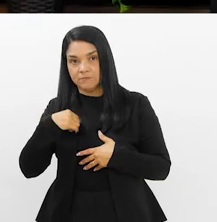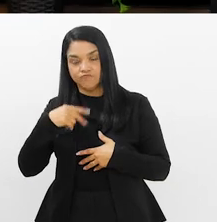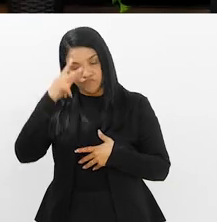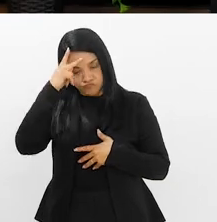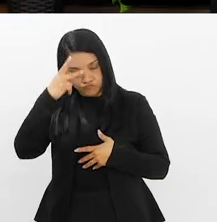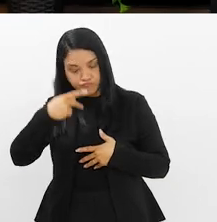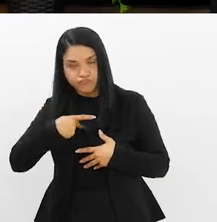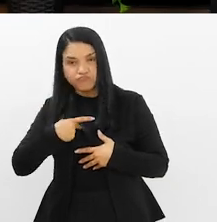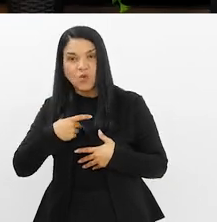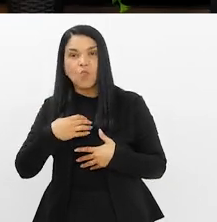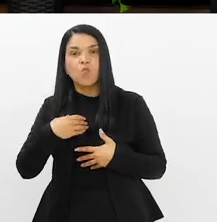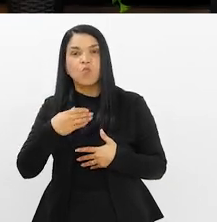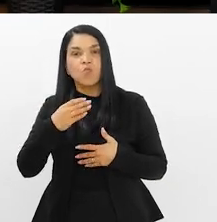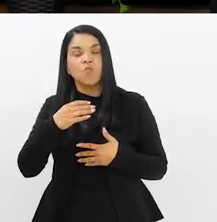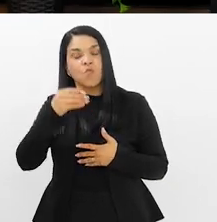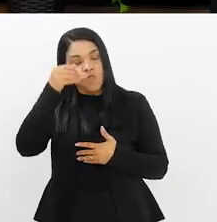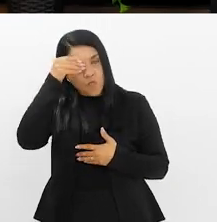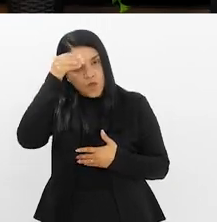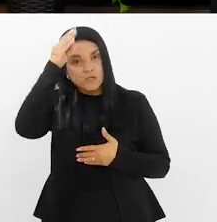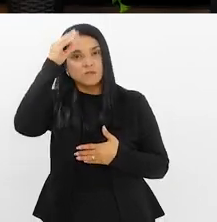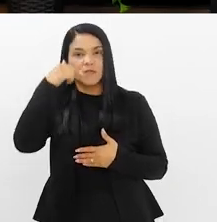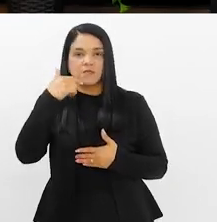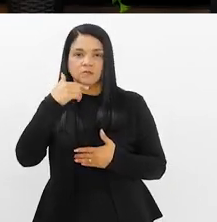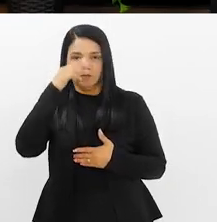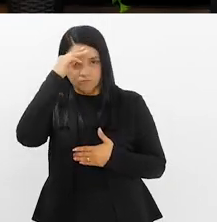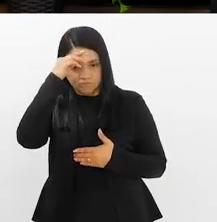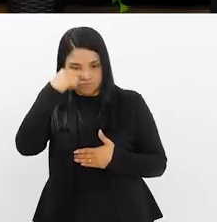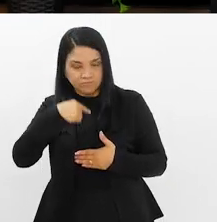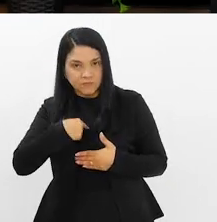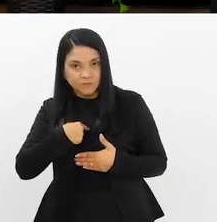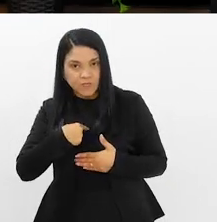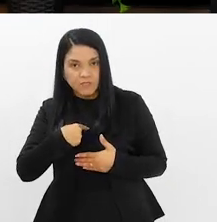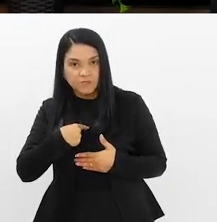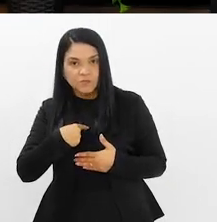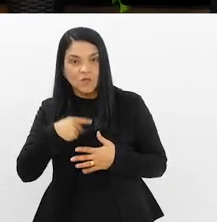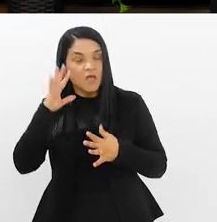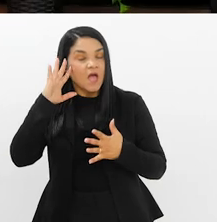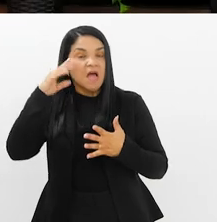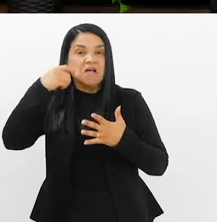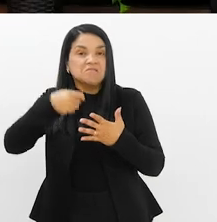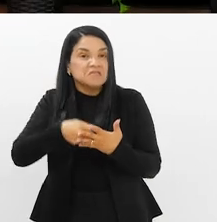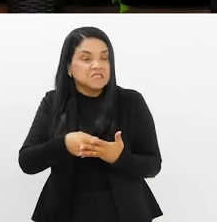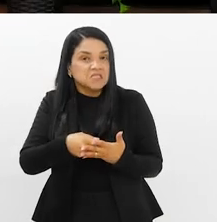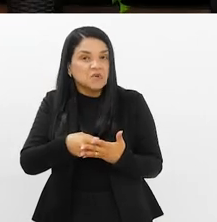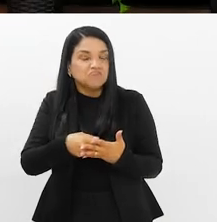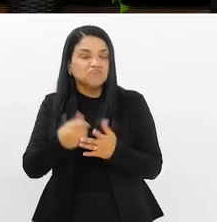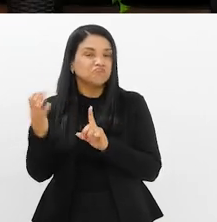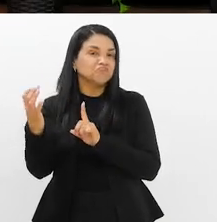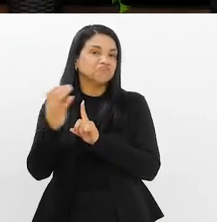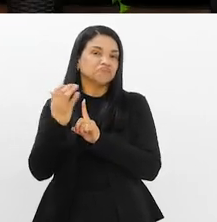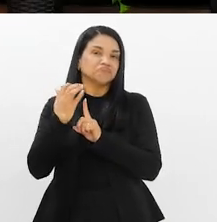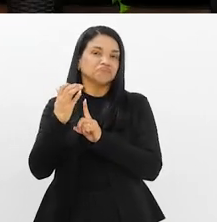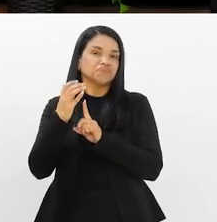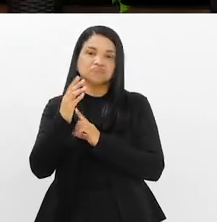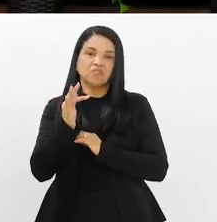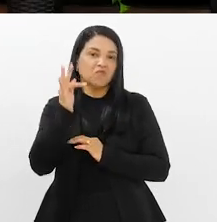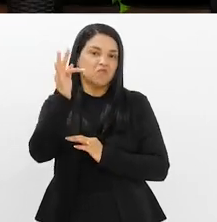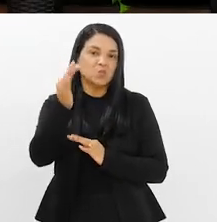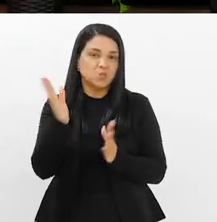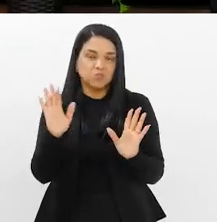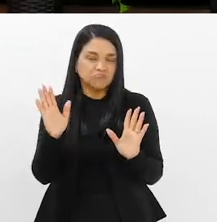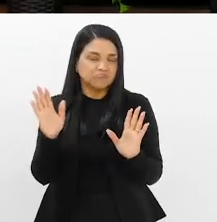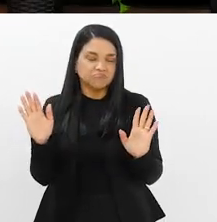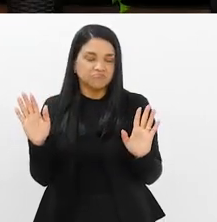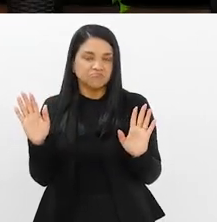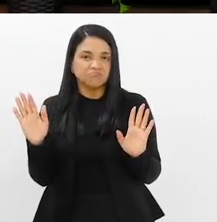de autoconhecimento, a terapia é uma busca por autoconhecimento, essa decisão não me atrapalha